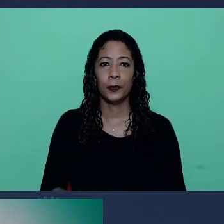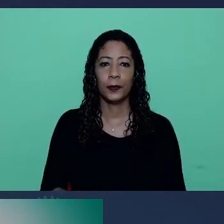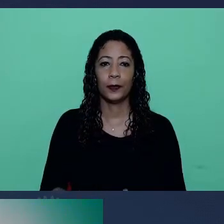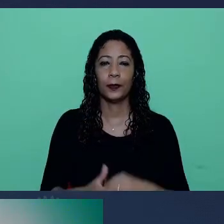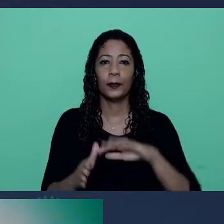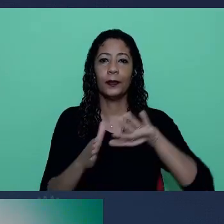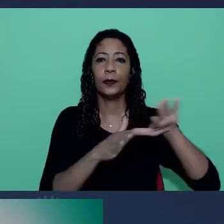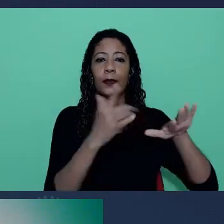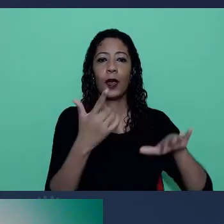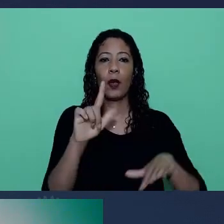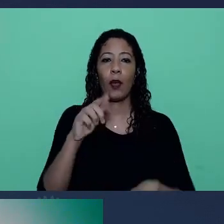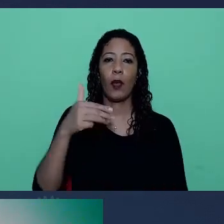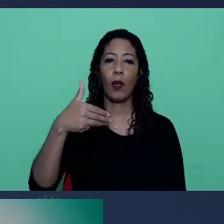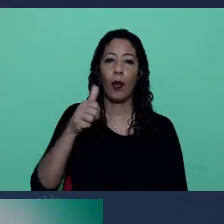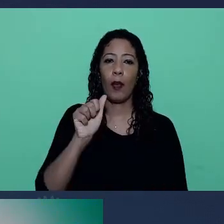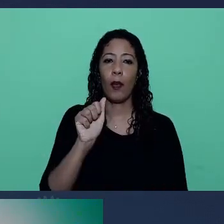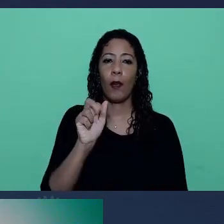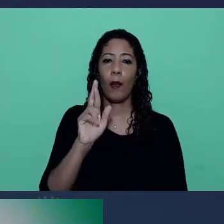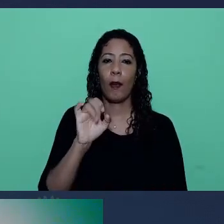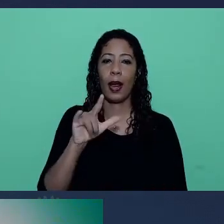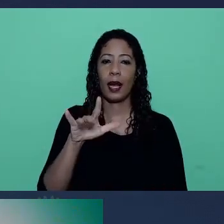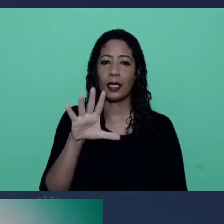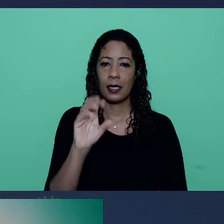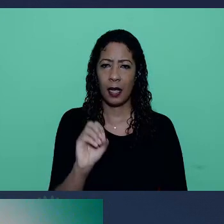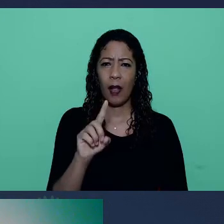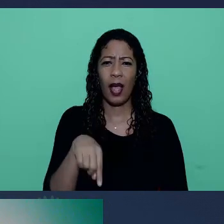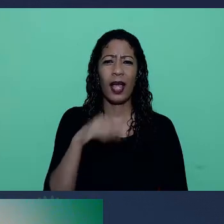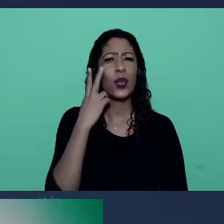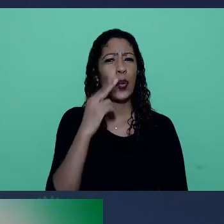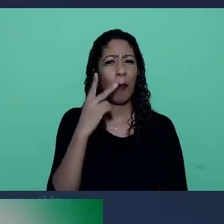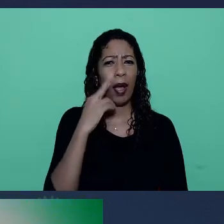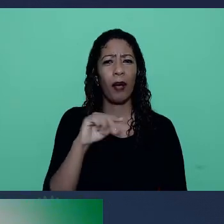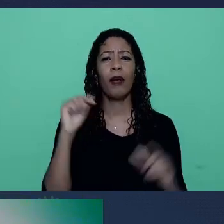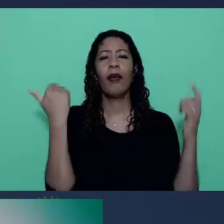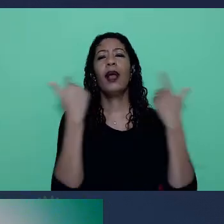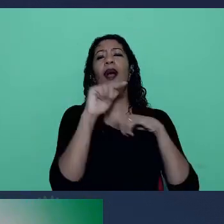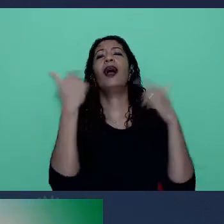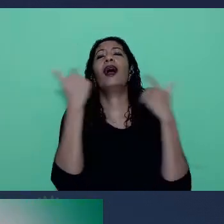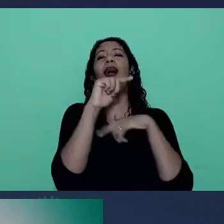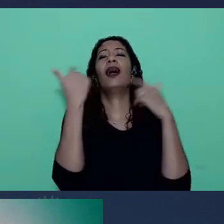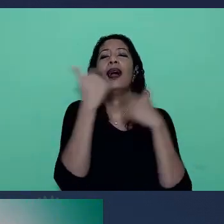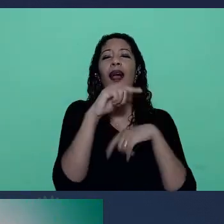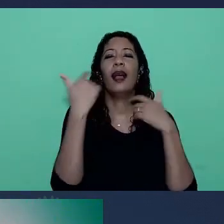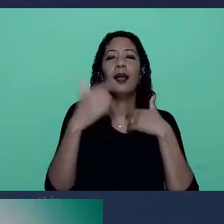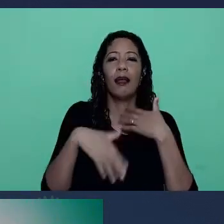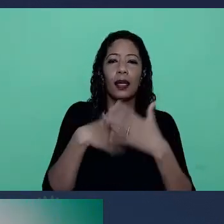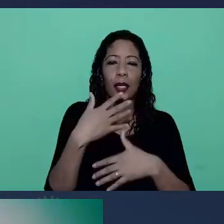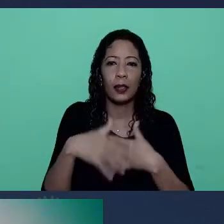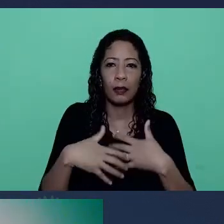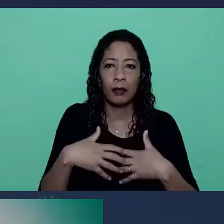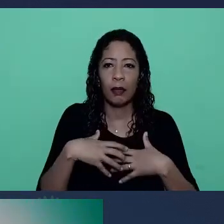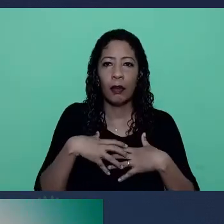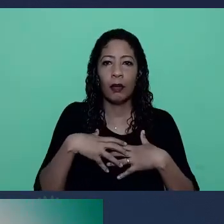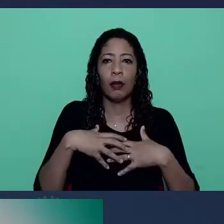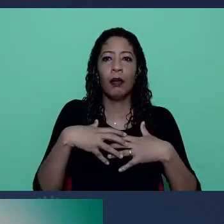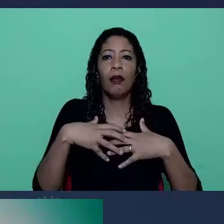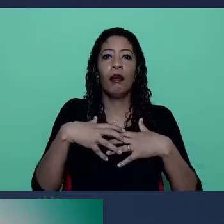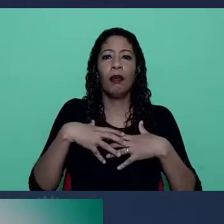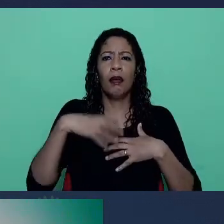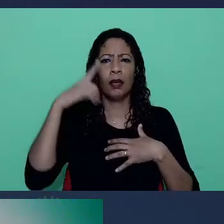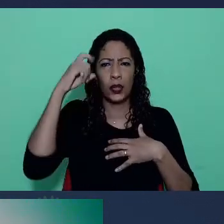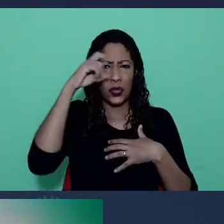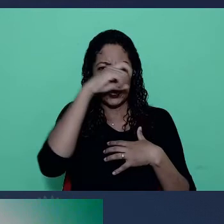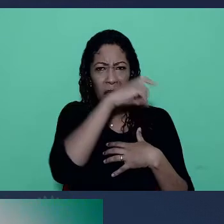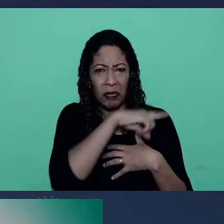Marcelo Henrique. É normal, depois de muitas gargalhadas, começar a sentir dificuldade para respirar? Não,